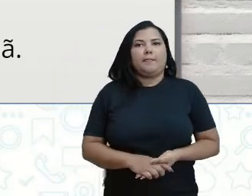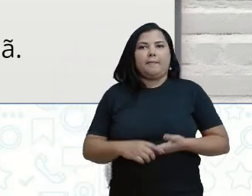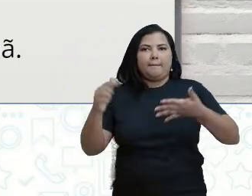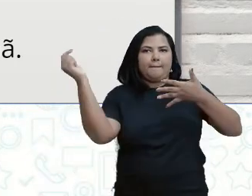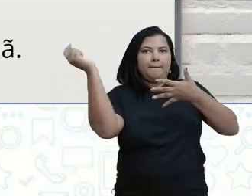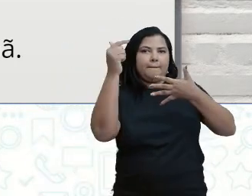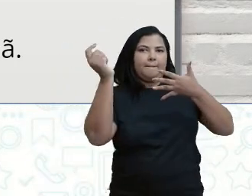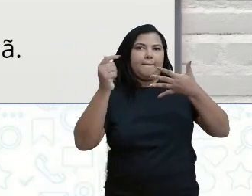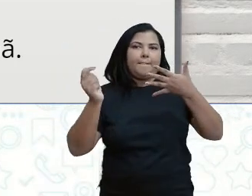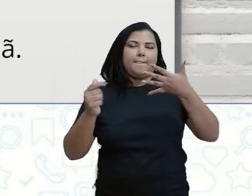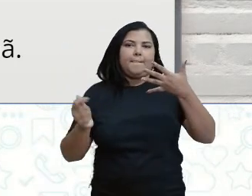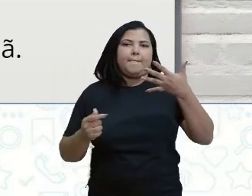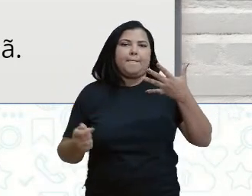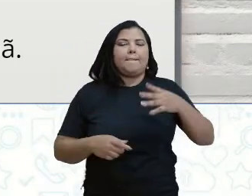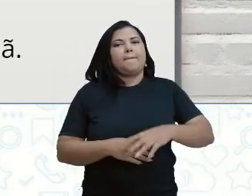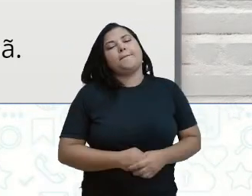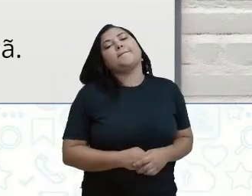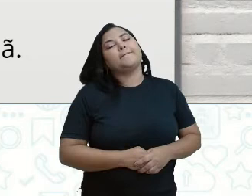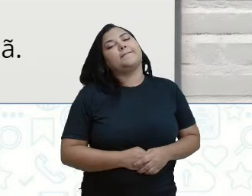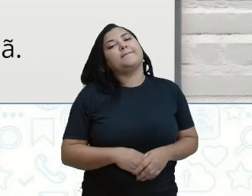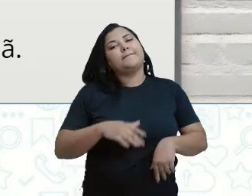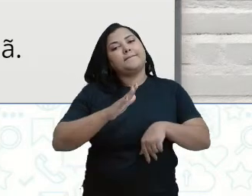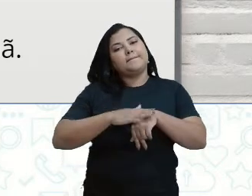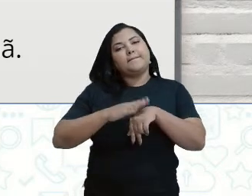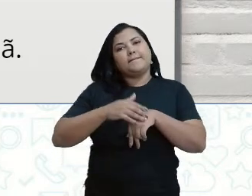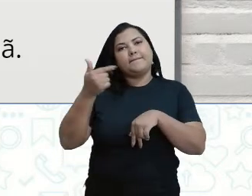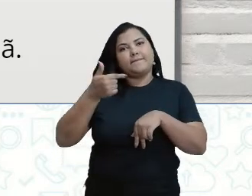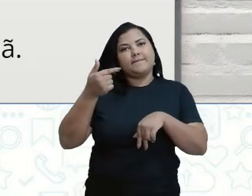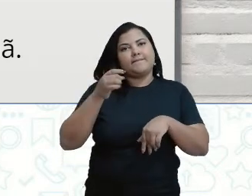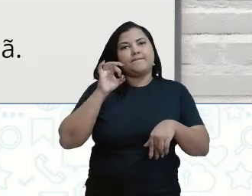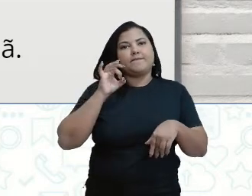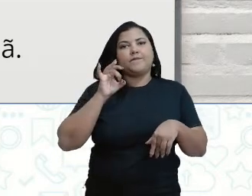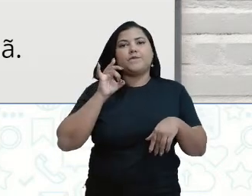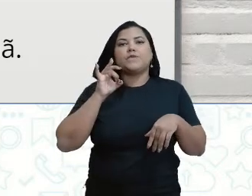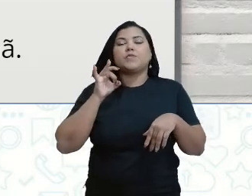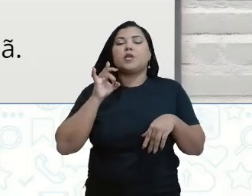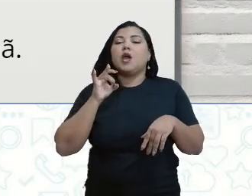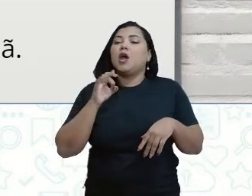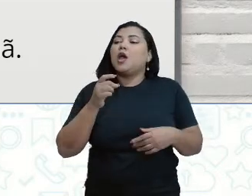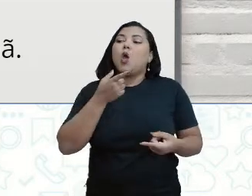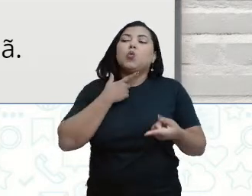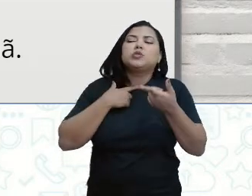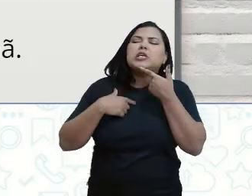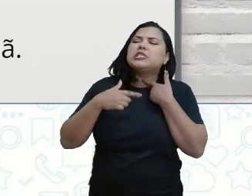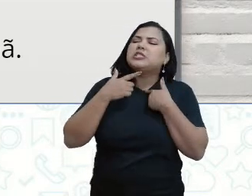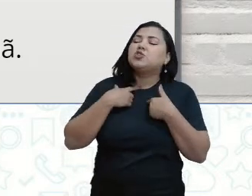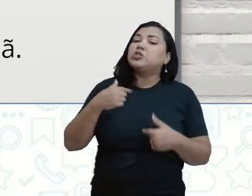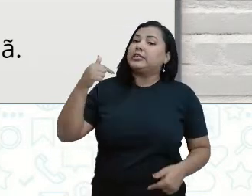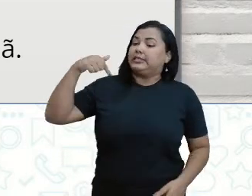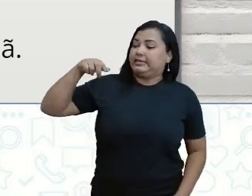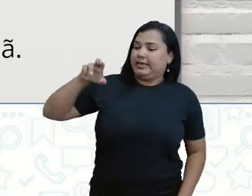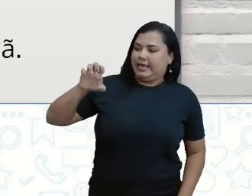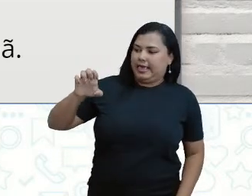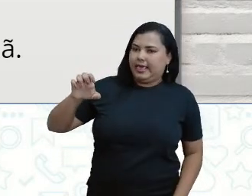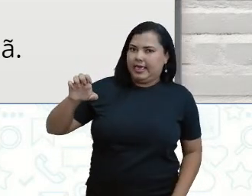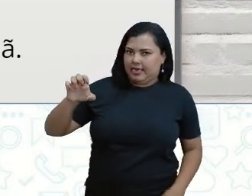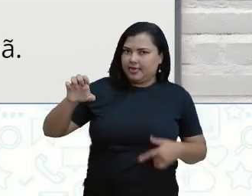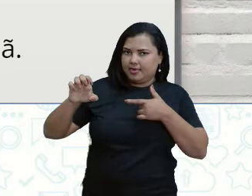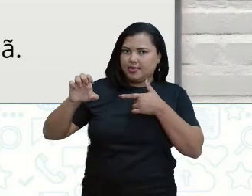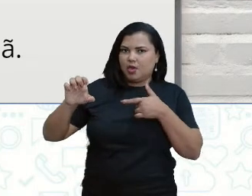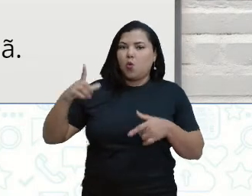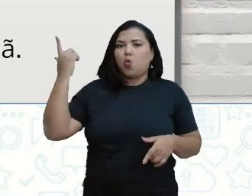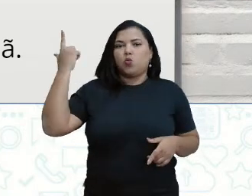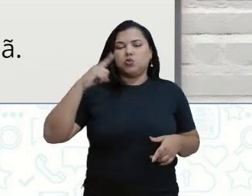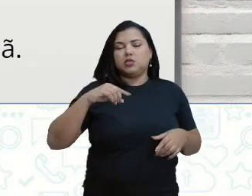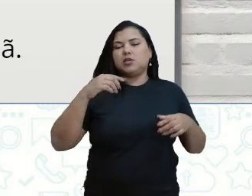aqui. Nesse segundo caso, ó, eu só desejo uma coisa, que eu consiga terminar meu doutorado, não